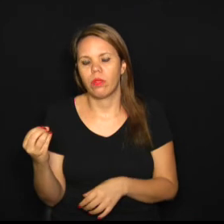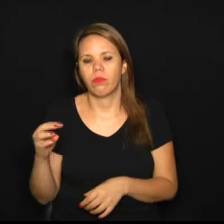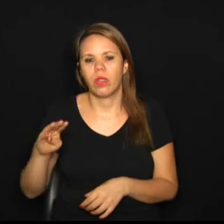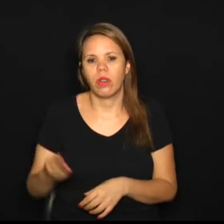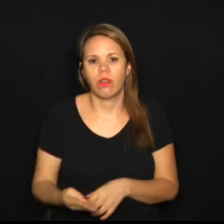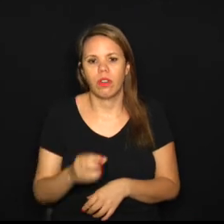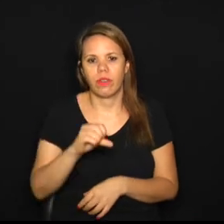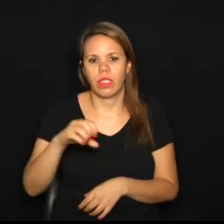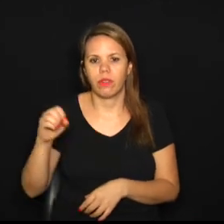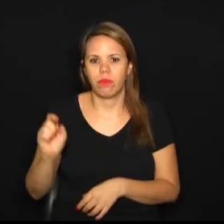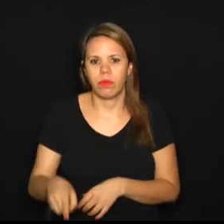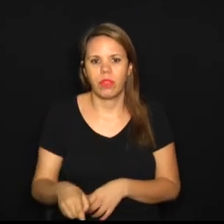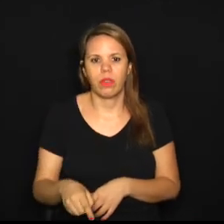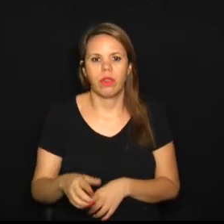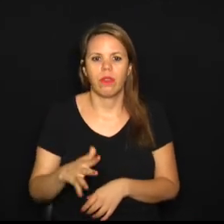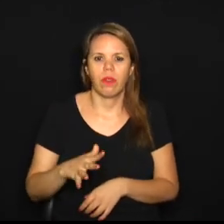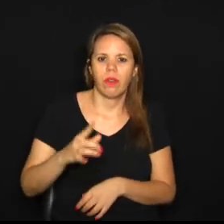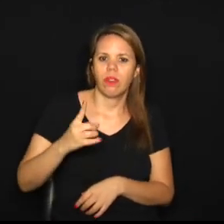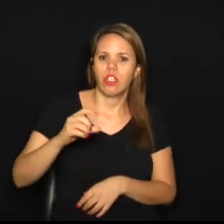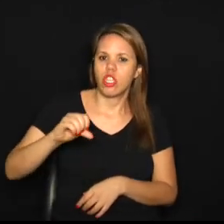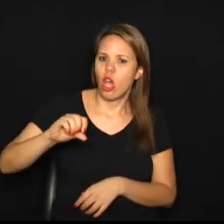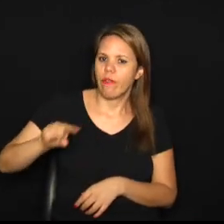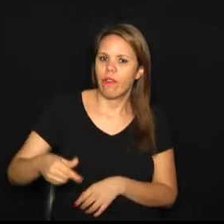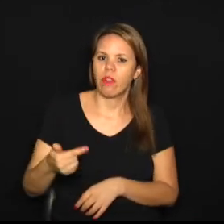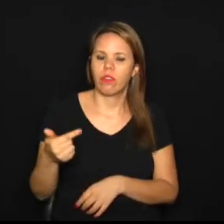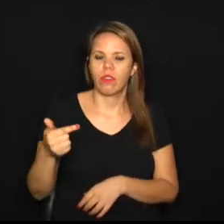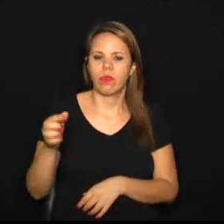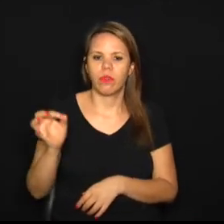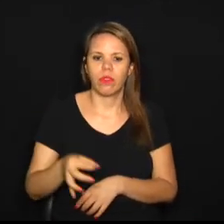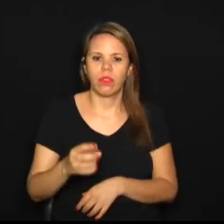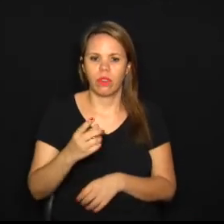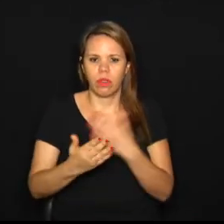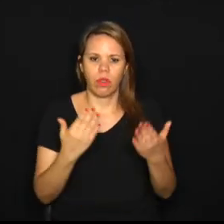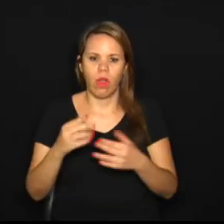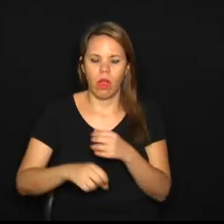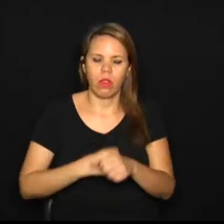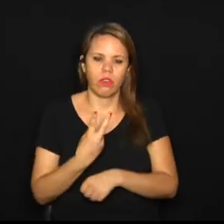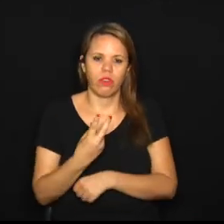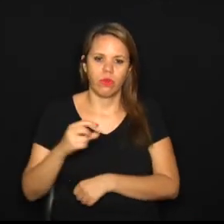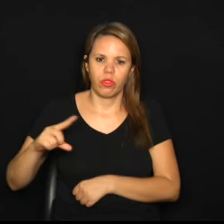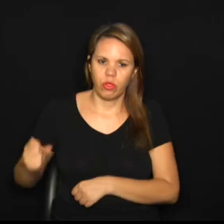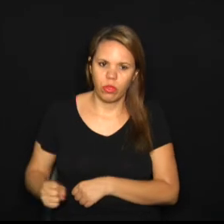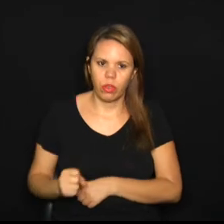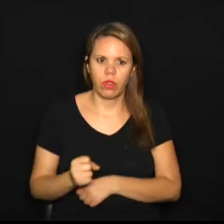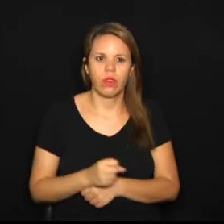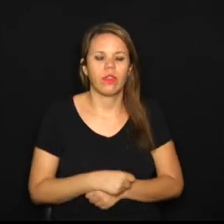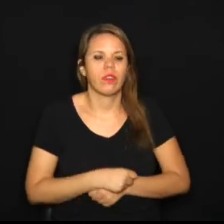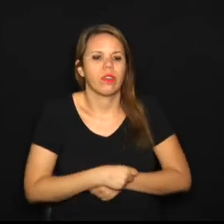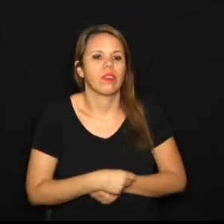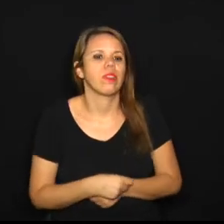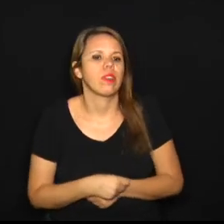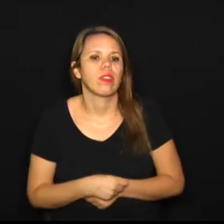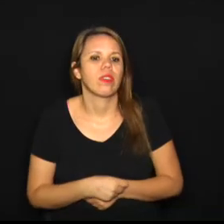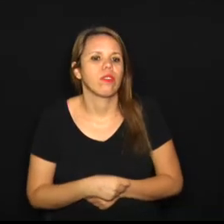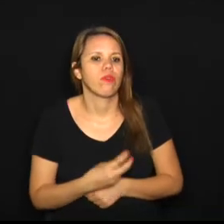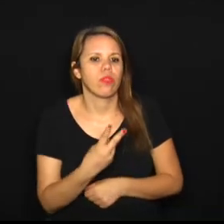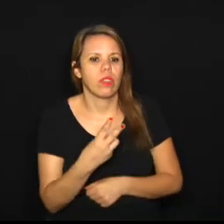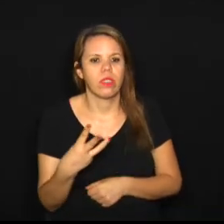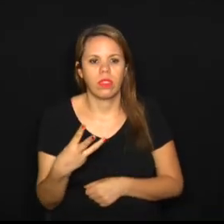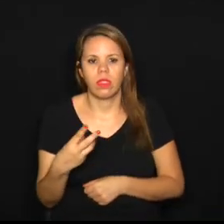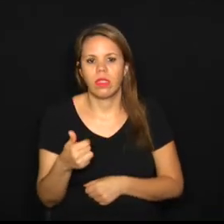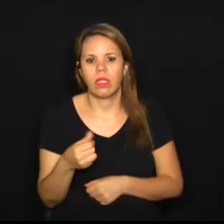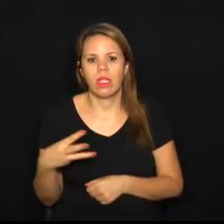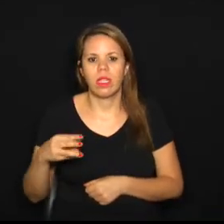204.900.000, variou 9,2% em relação a 2018. As receitas patrimoniais tiveram uma arrecadação de 213.500.000,